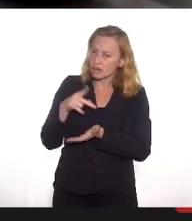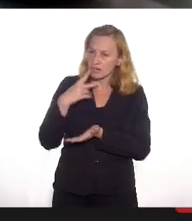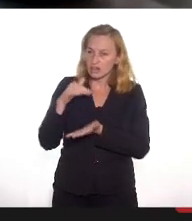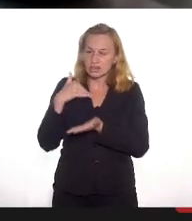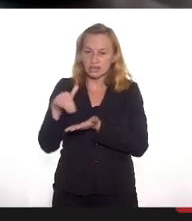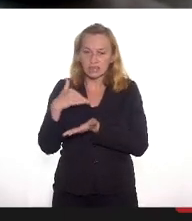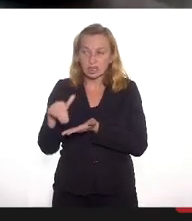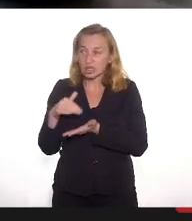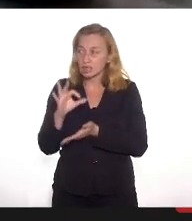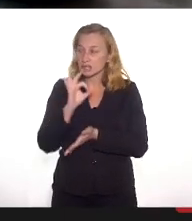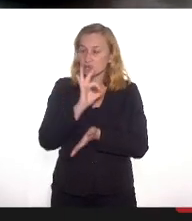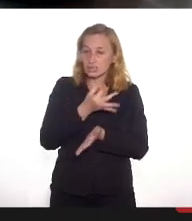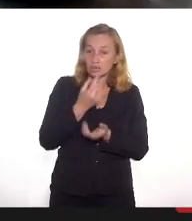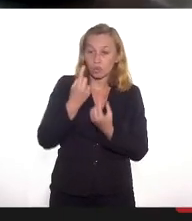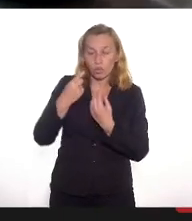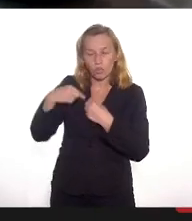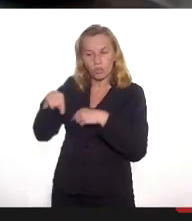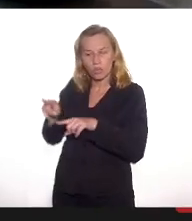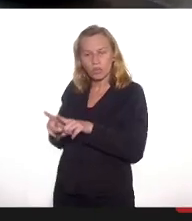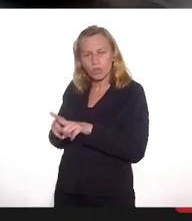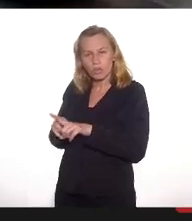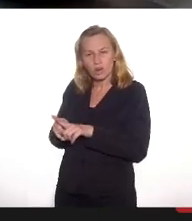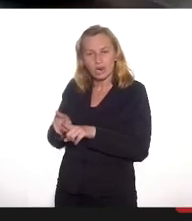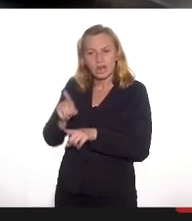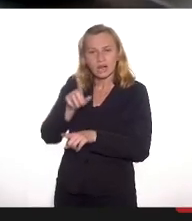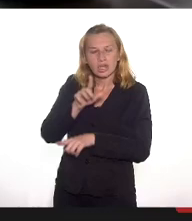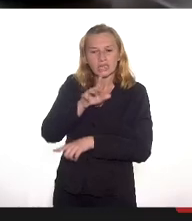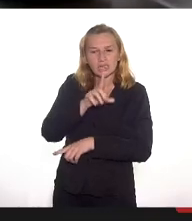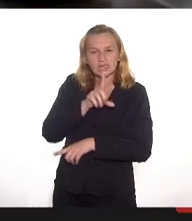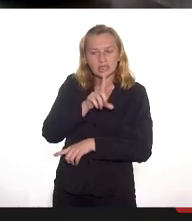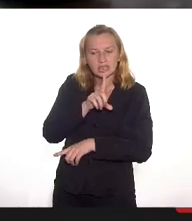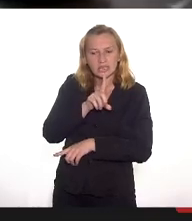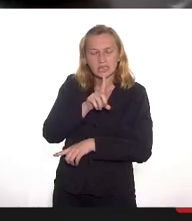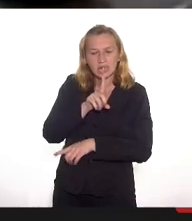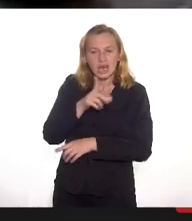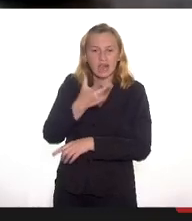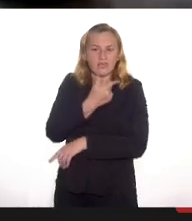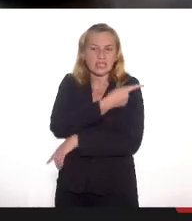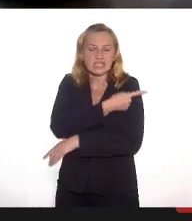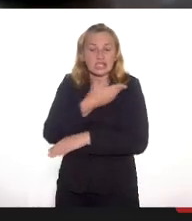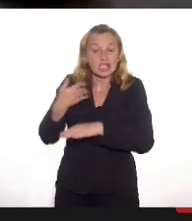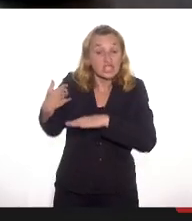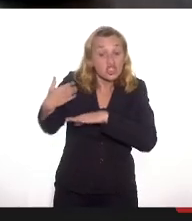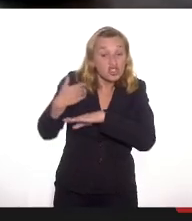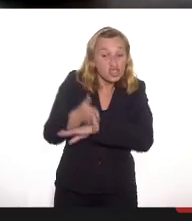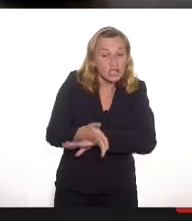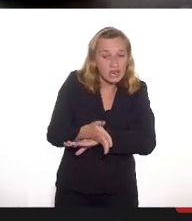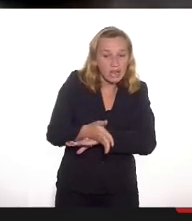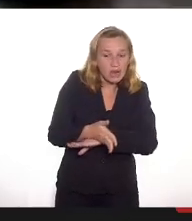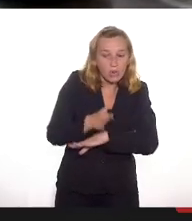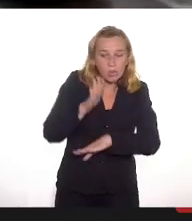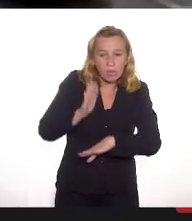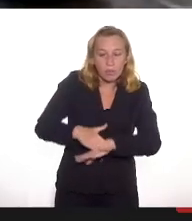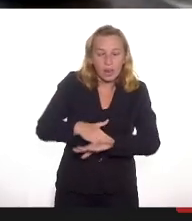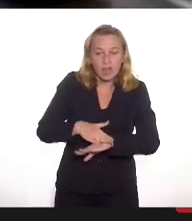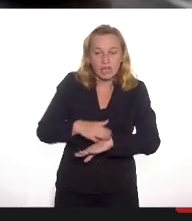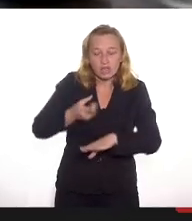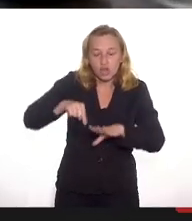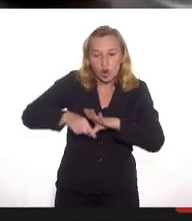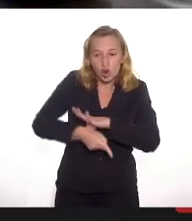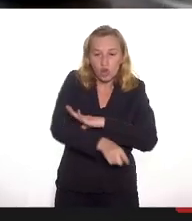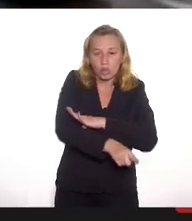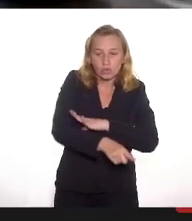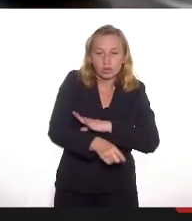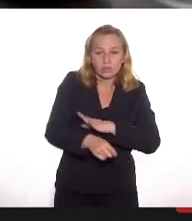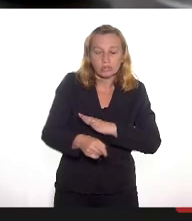tava né exatamente o contrário é a ver se atualização a vacina ela tem que chegar o mais esperto que só